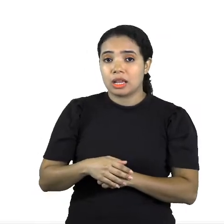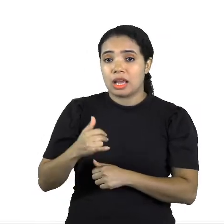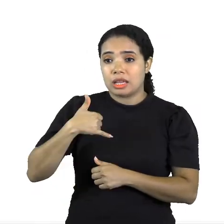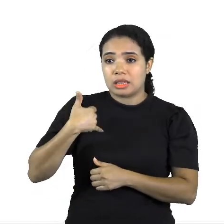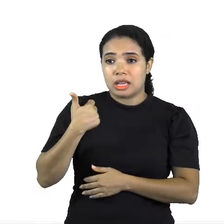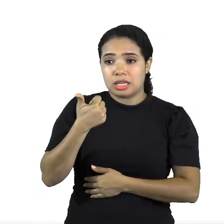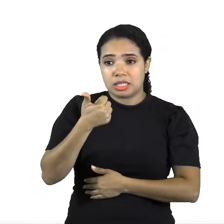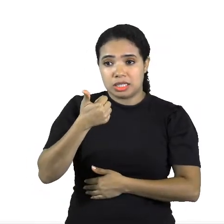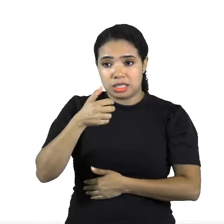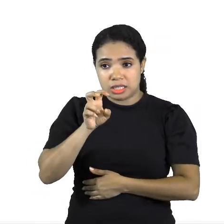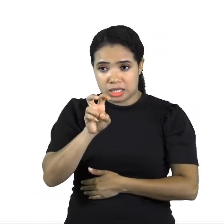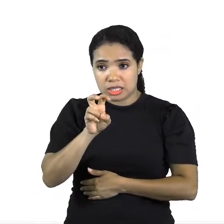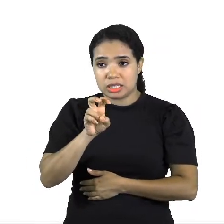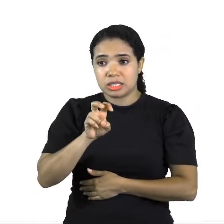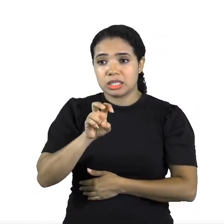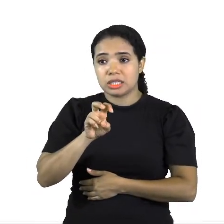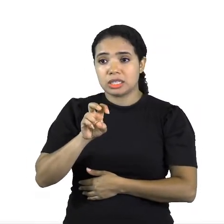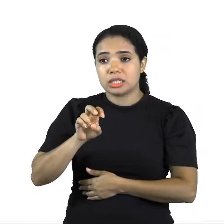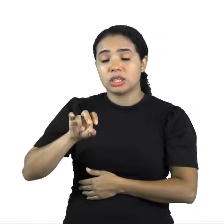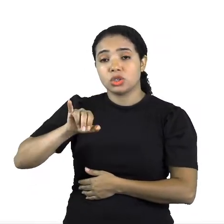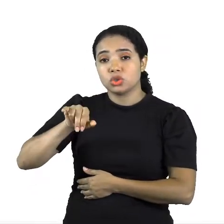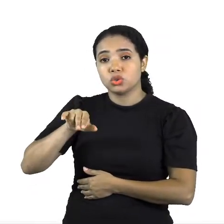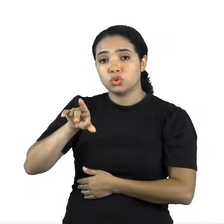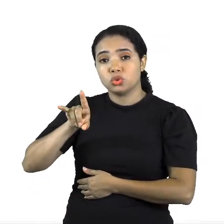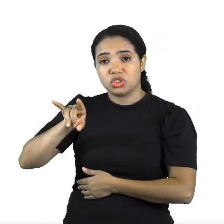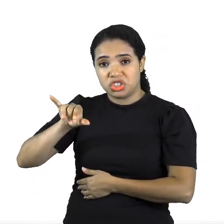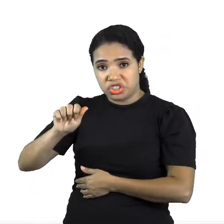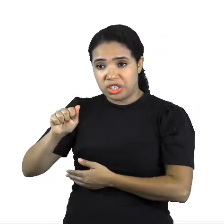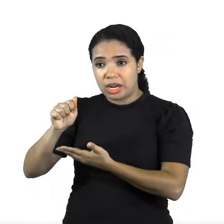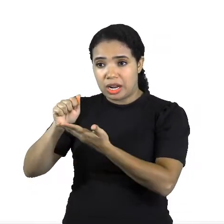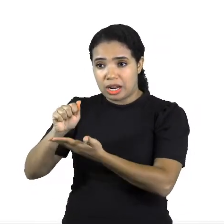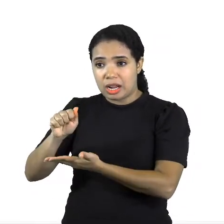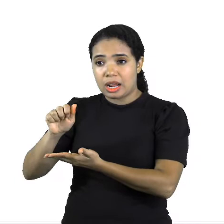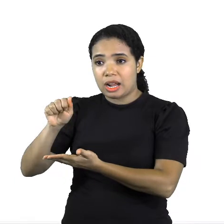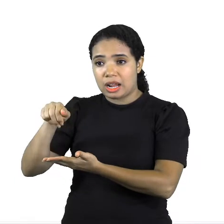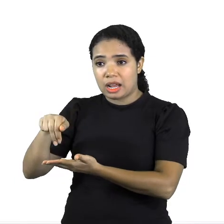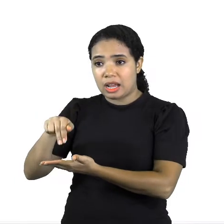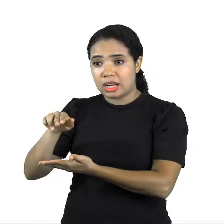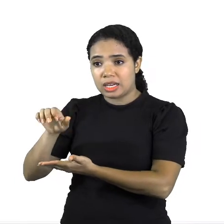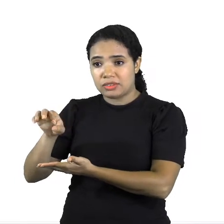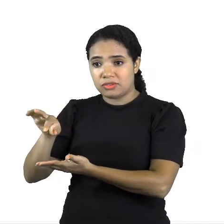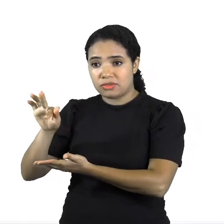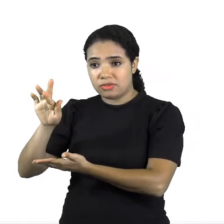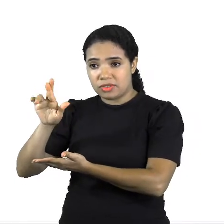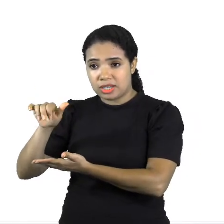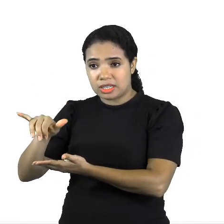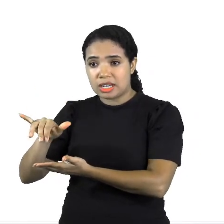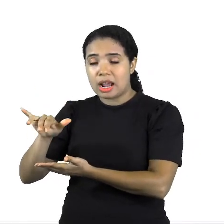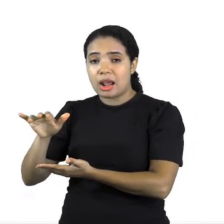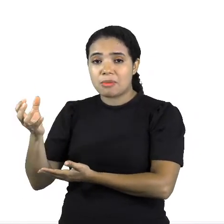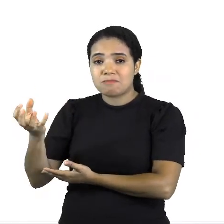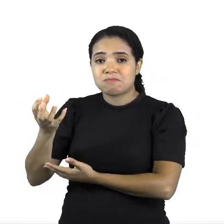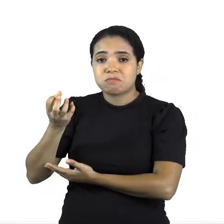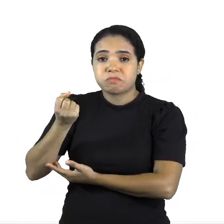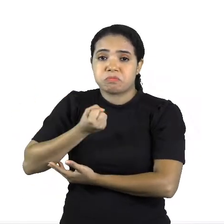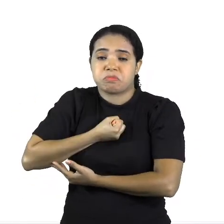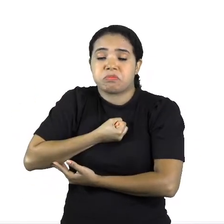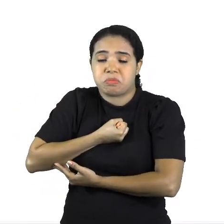15 anos, a judia Anne Frank foi vítima do Holocausto. Até o fim da vida,